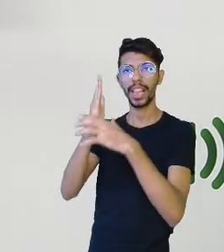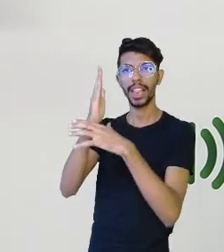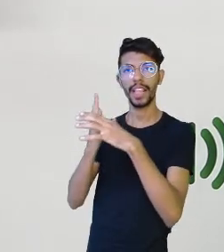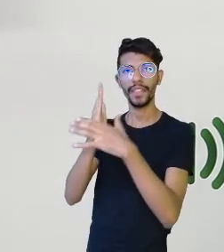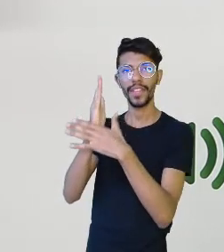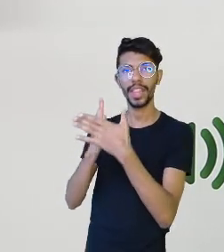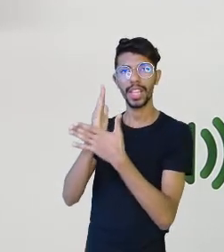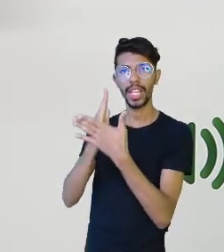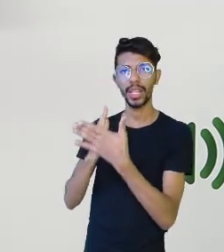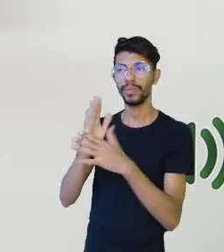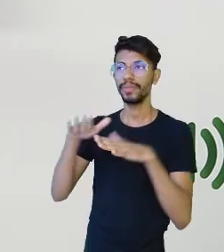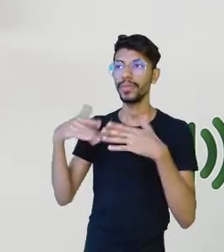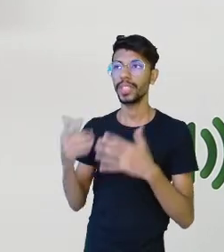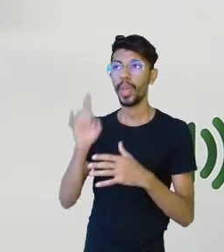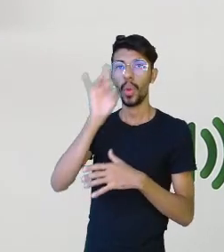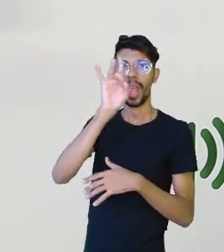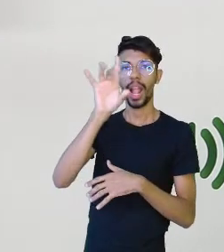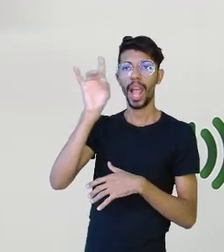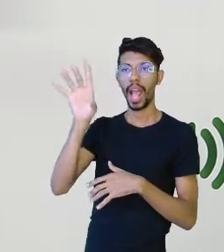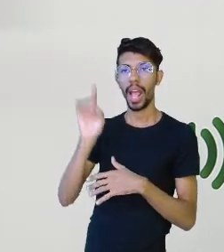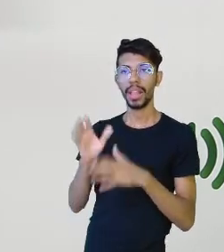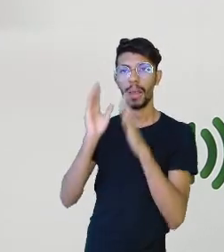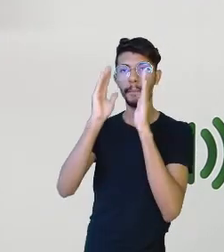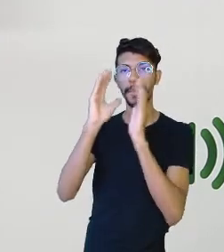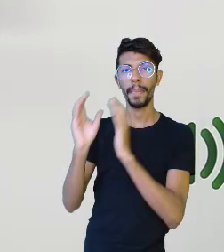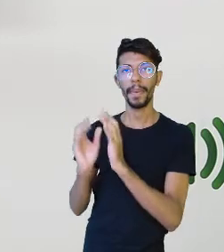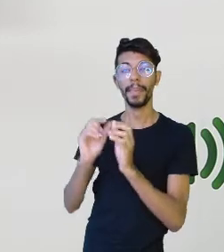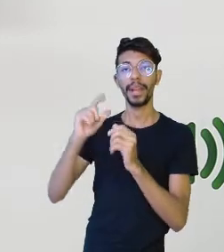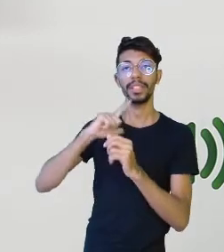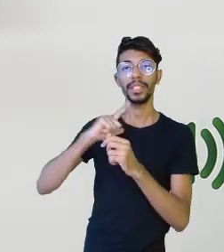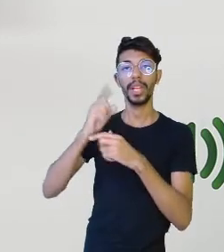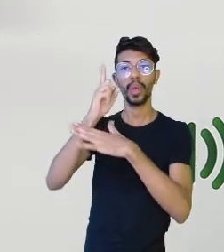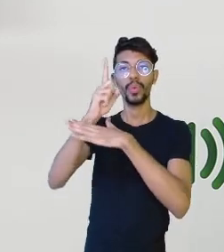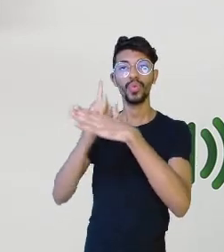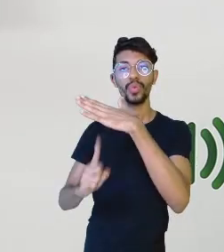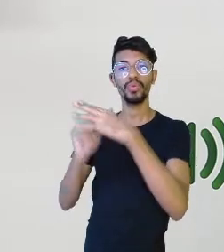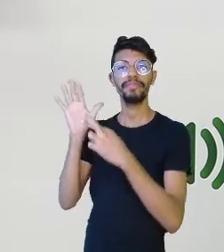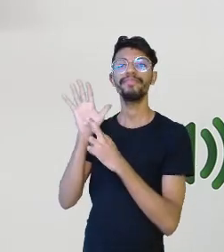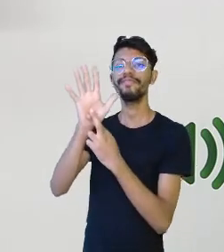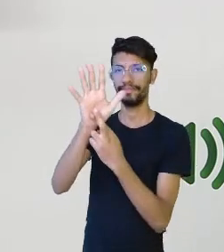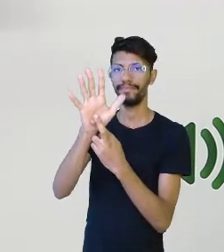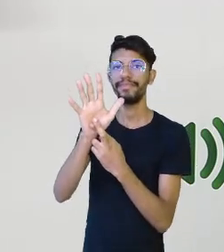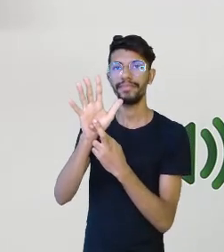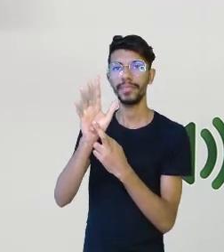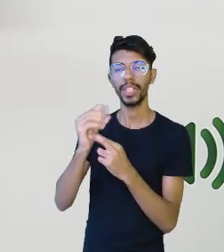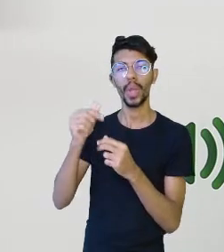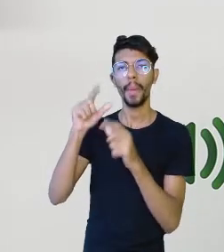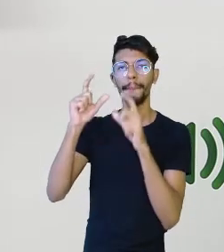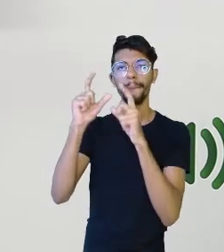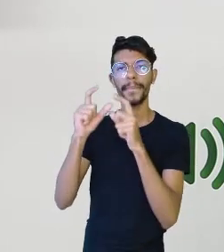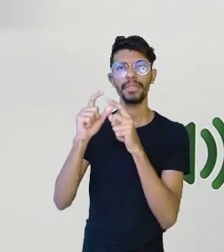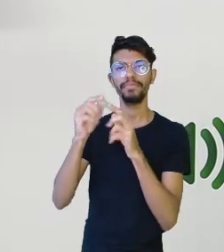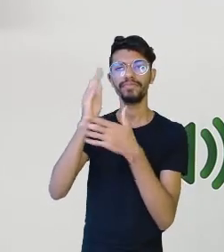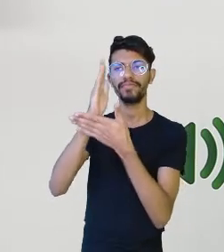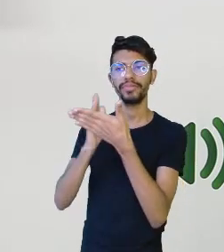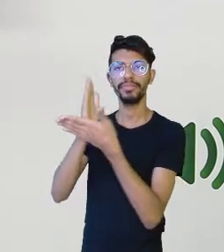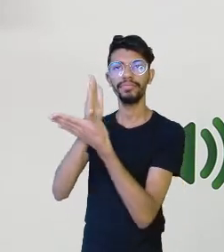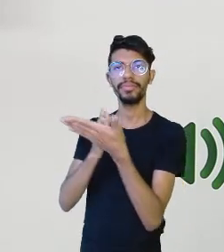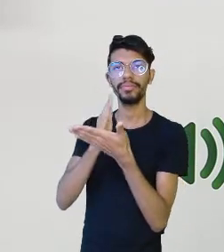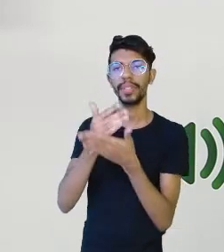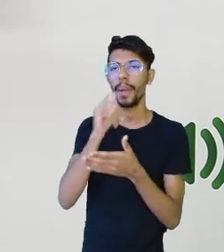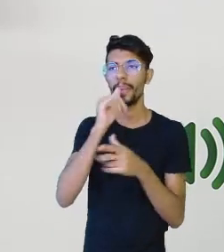cada parte dessa representa uma fração, representa um pedaço